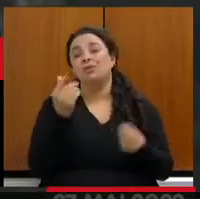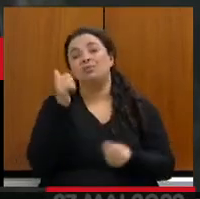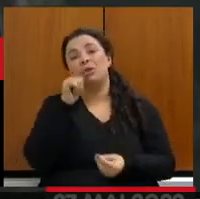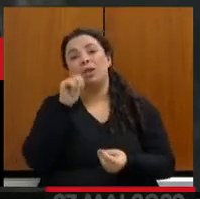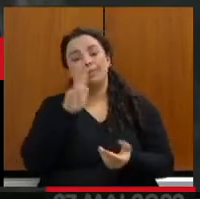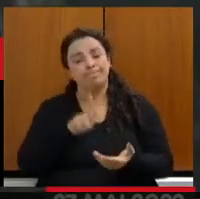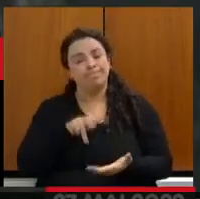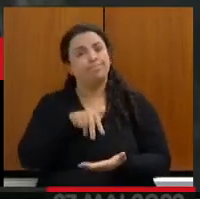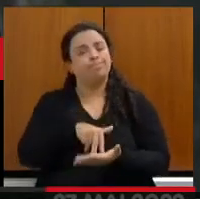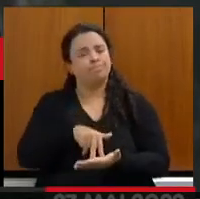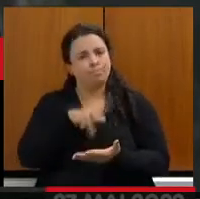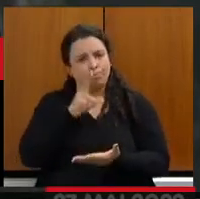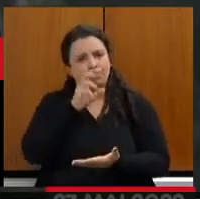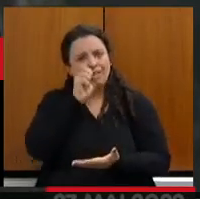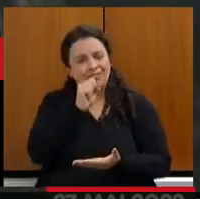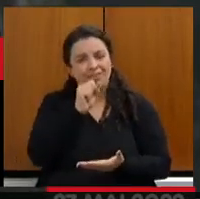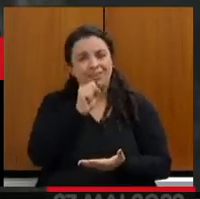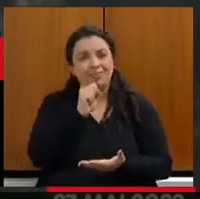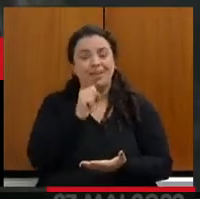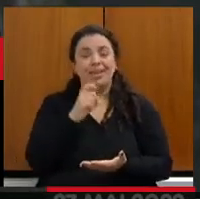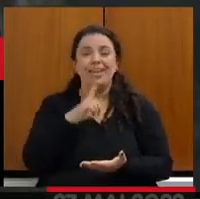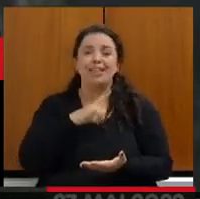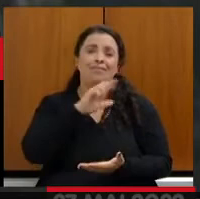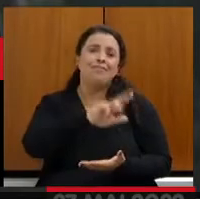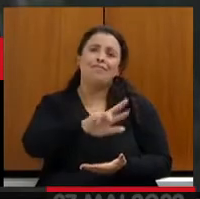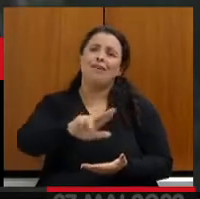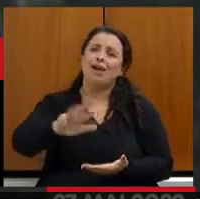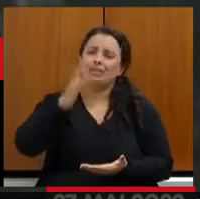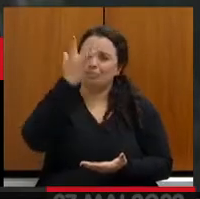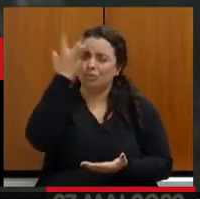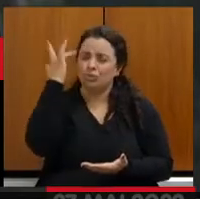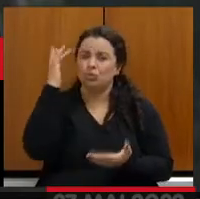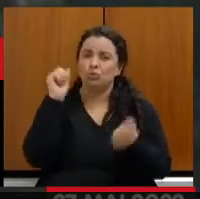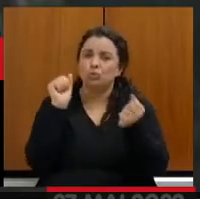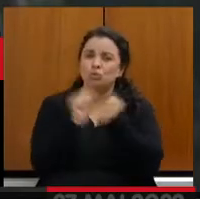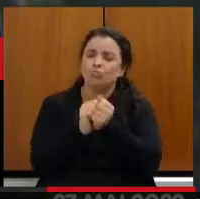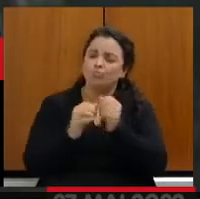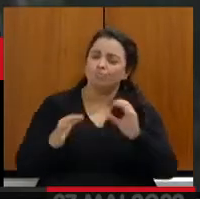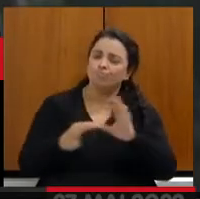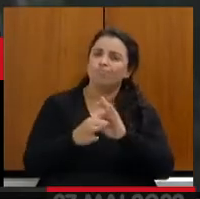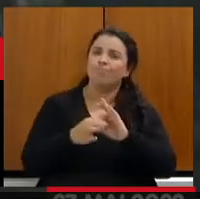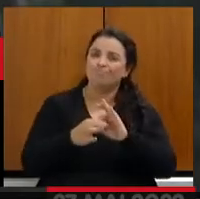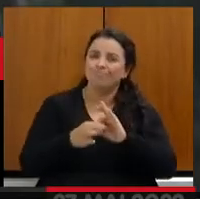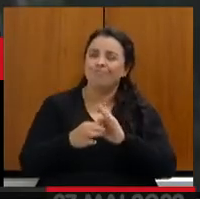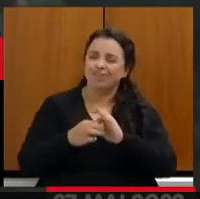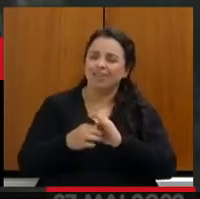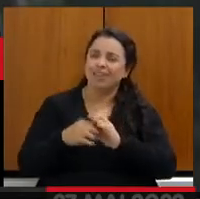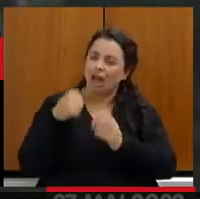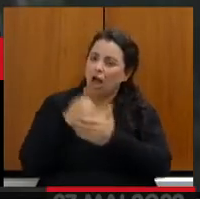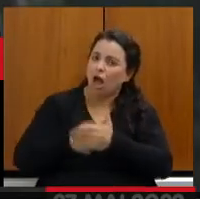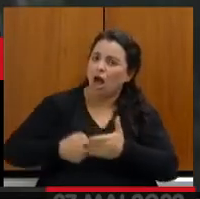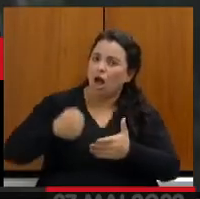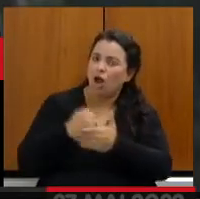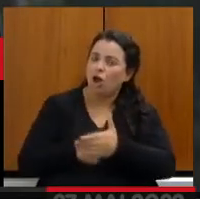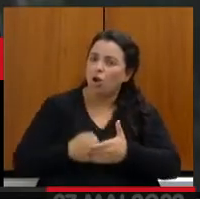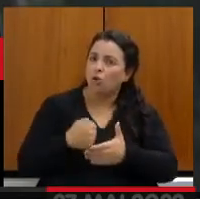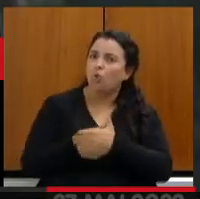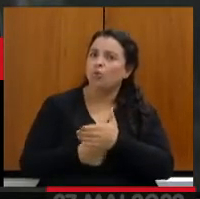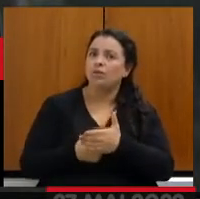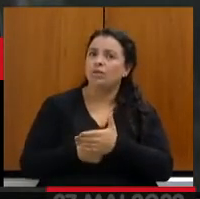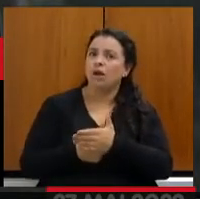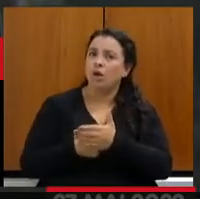essa diversidade agora que de companheiros caminhando na luta que continua construindo um